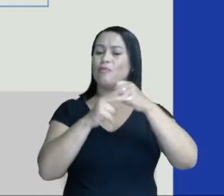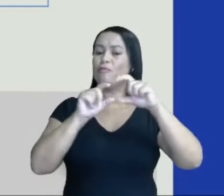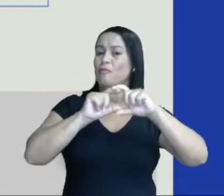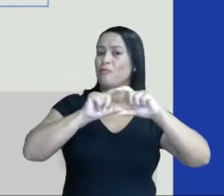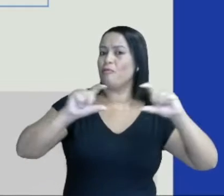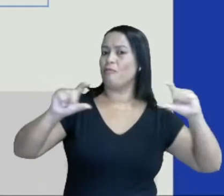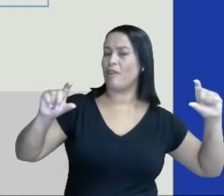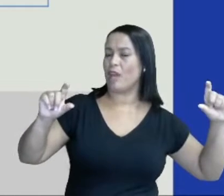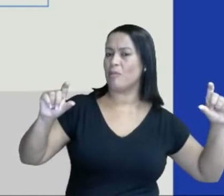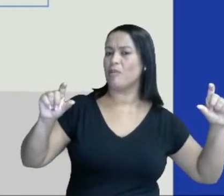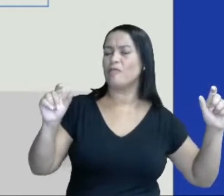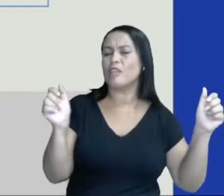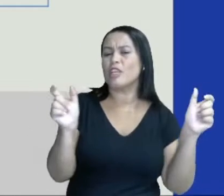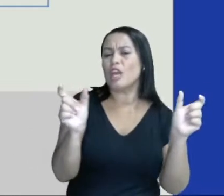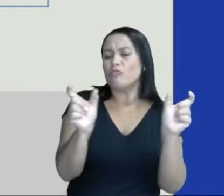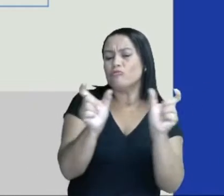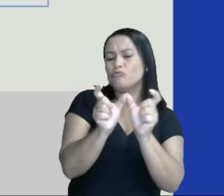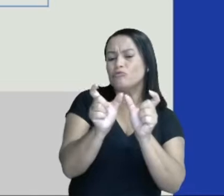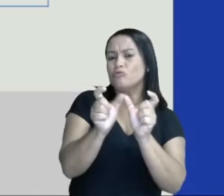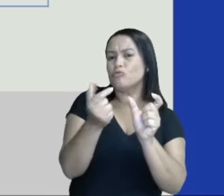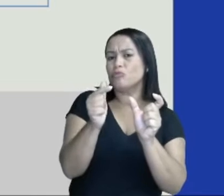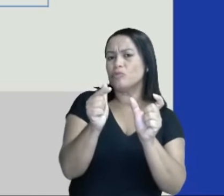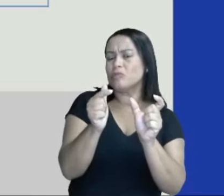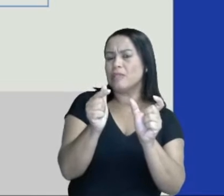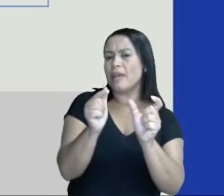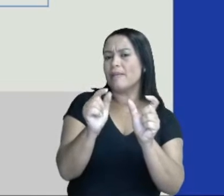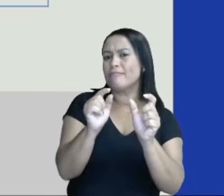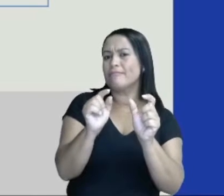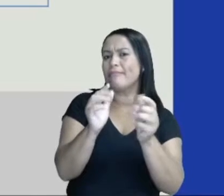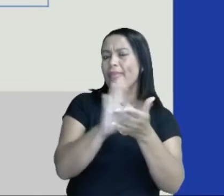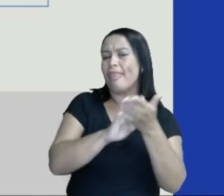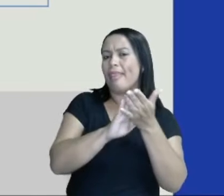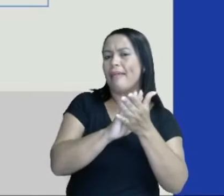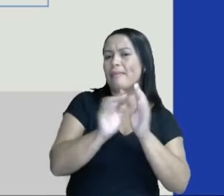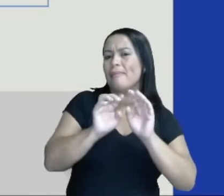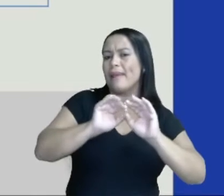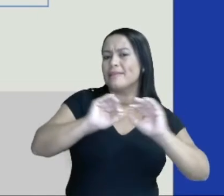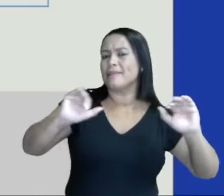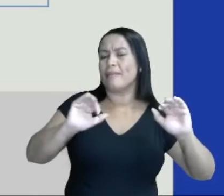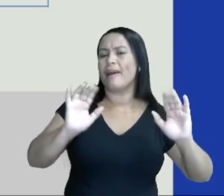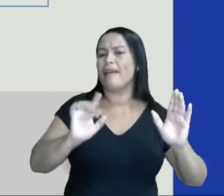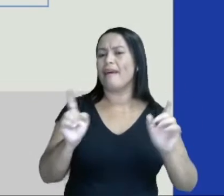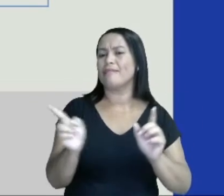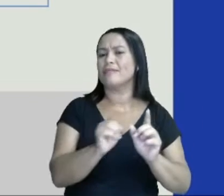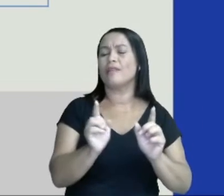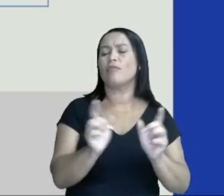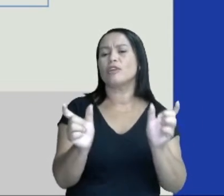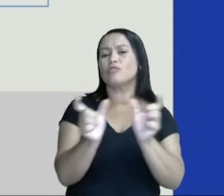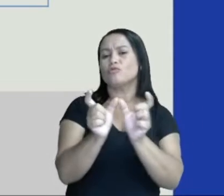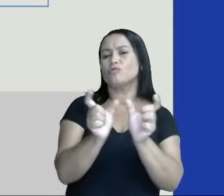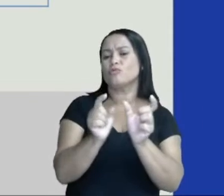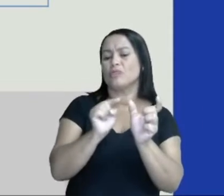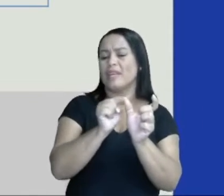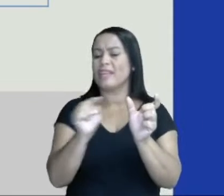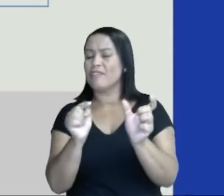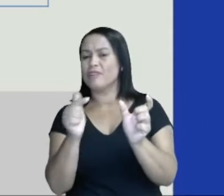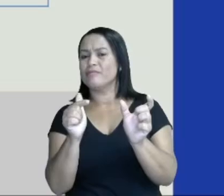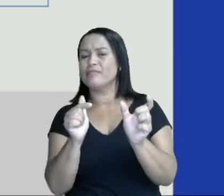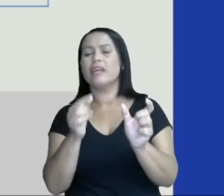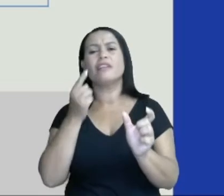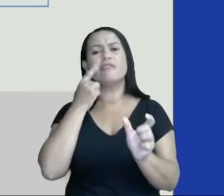fica coladinho com ele. Não tem hífen para separar, não, tá? E com perífrase verbal